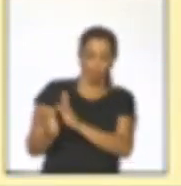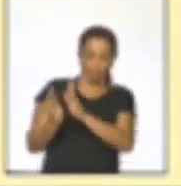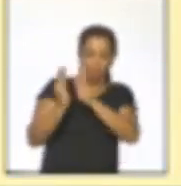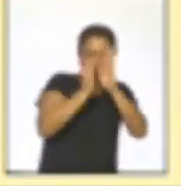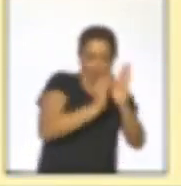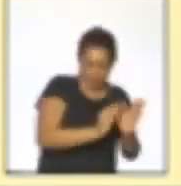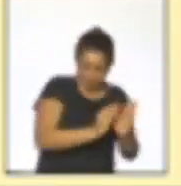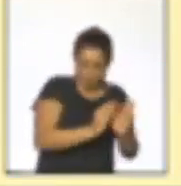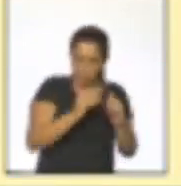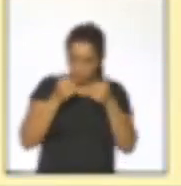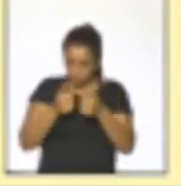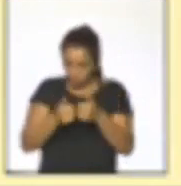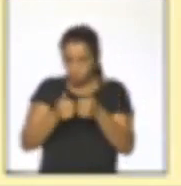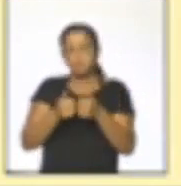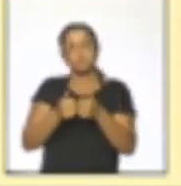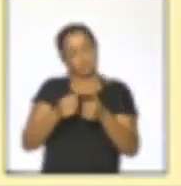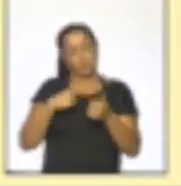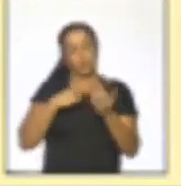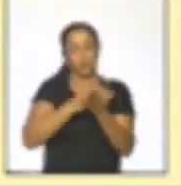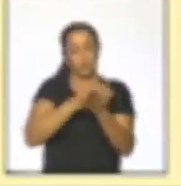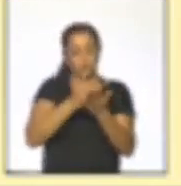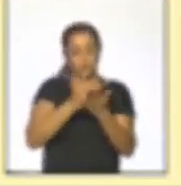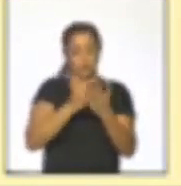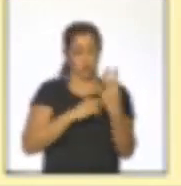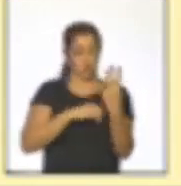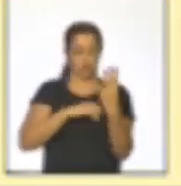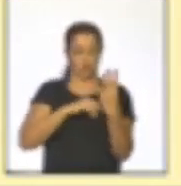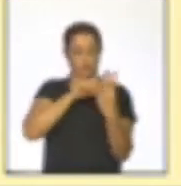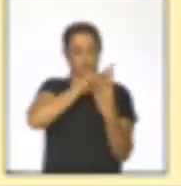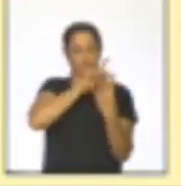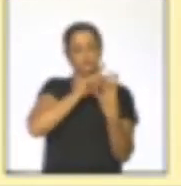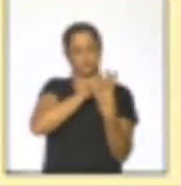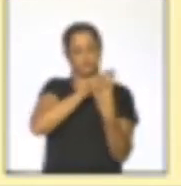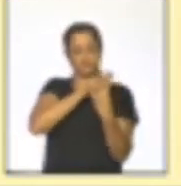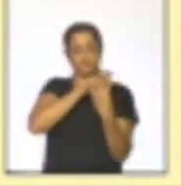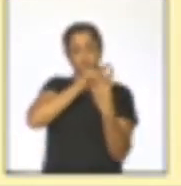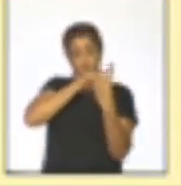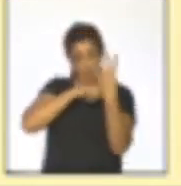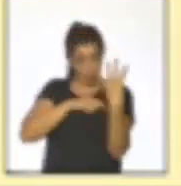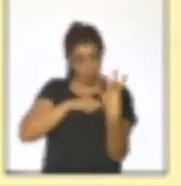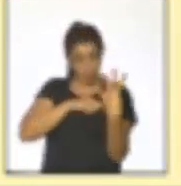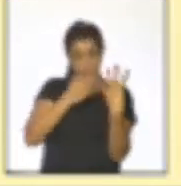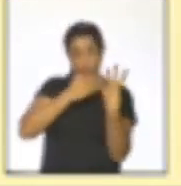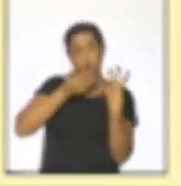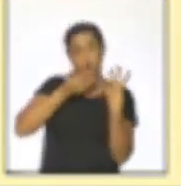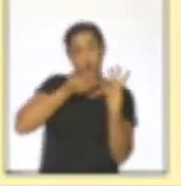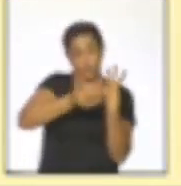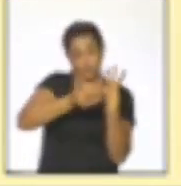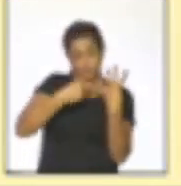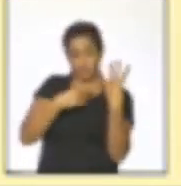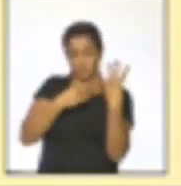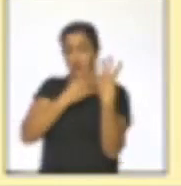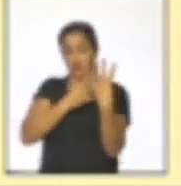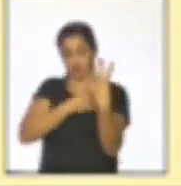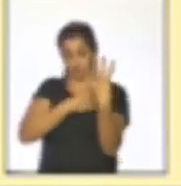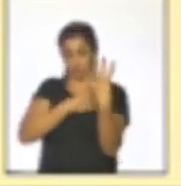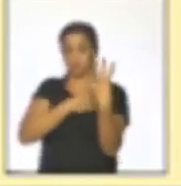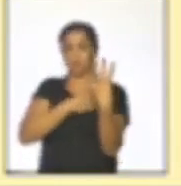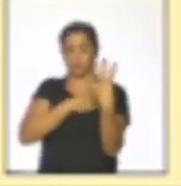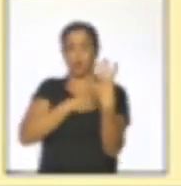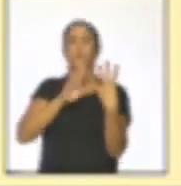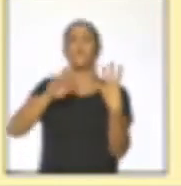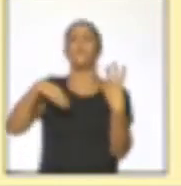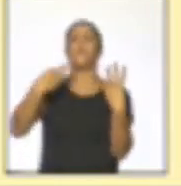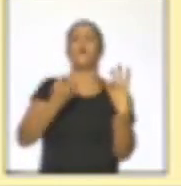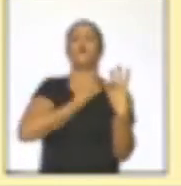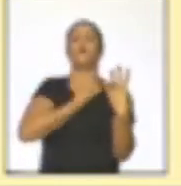Então, começando aqui da esquerda, ó, pelo 4. Então, aqui é o seguinte, a pergunta é, que número